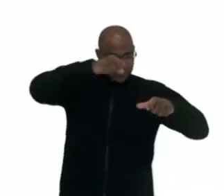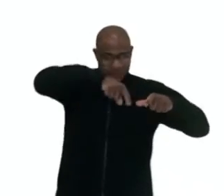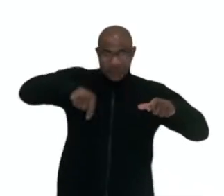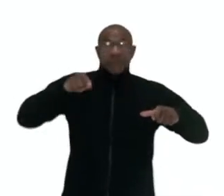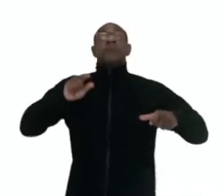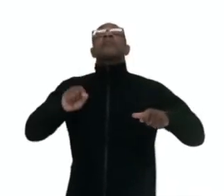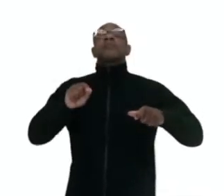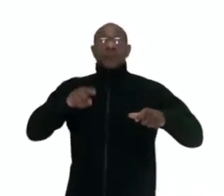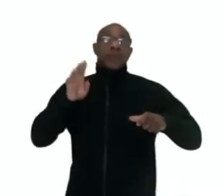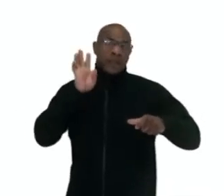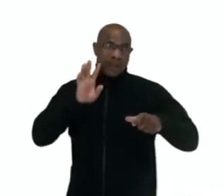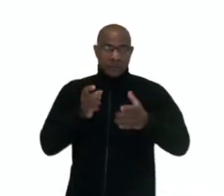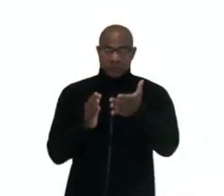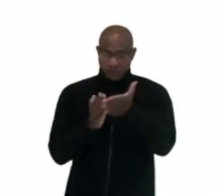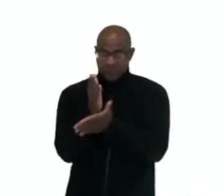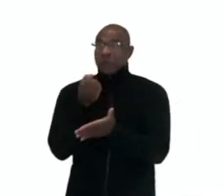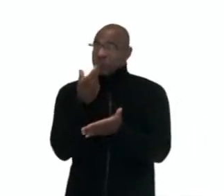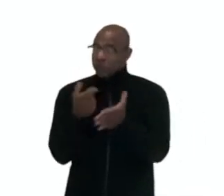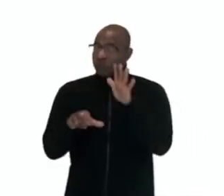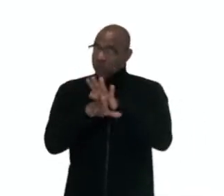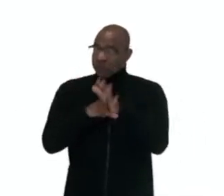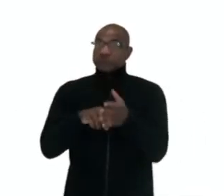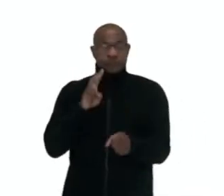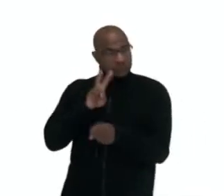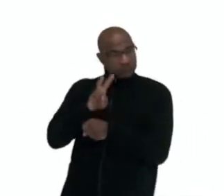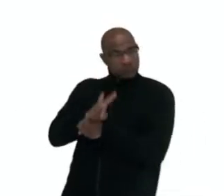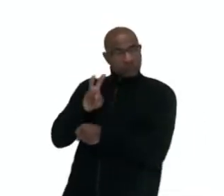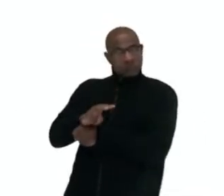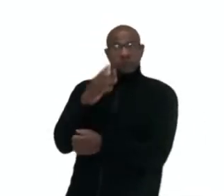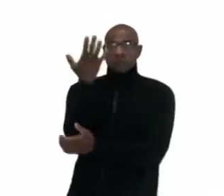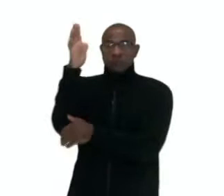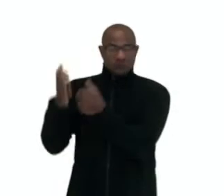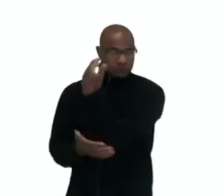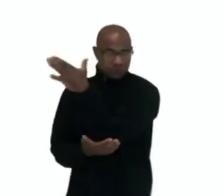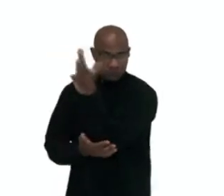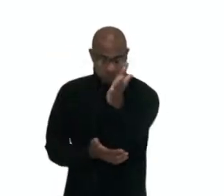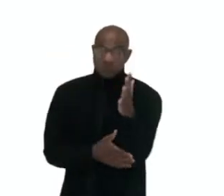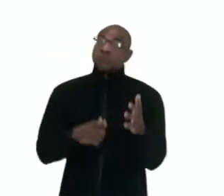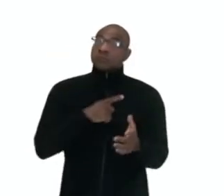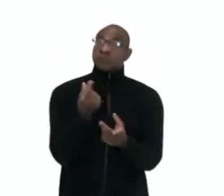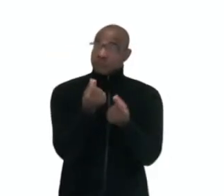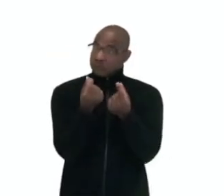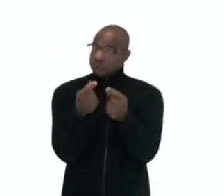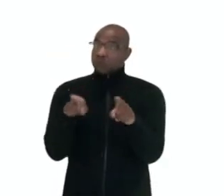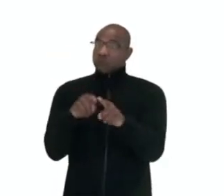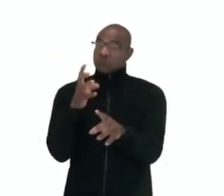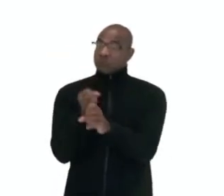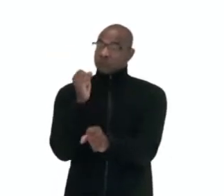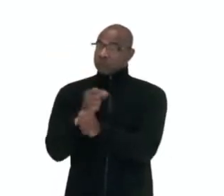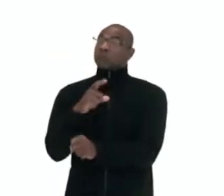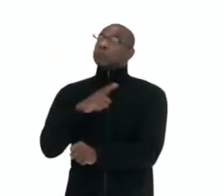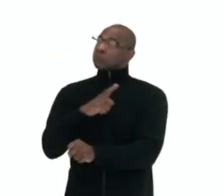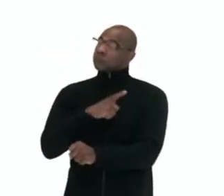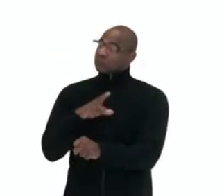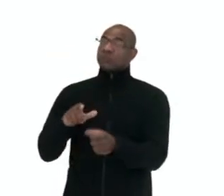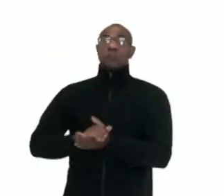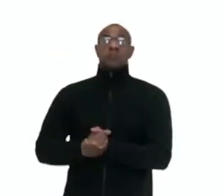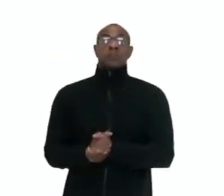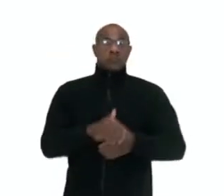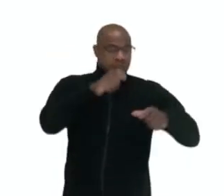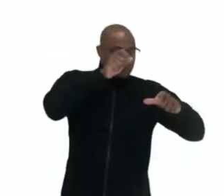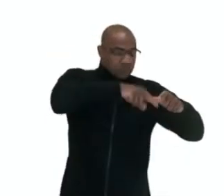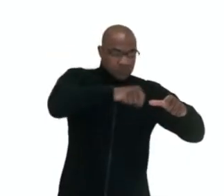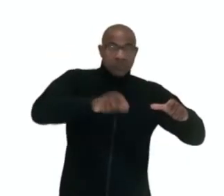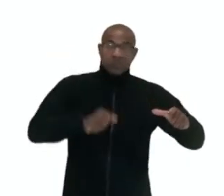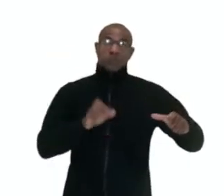legal trará, além da preservação ecológica, retorno econômico ao produtor. O plantio pode resultar